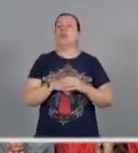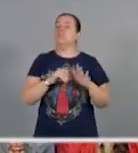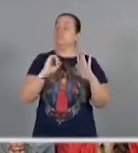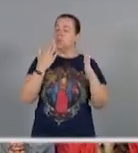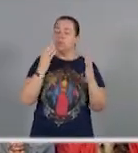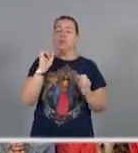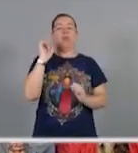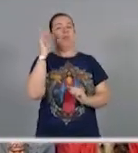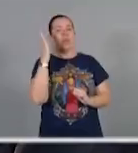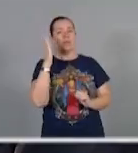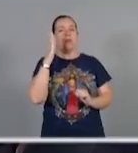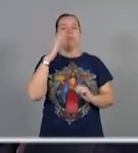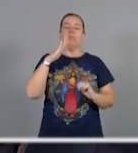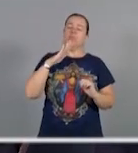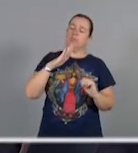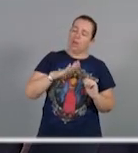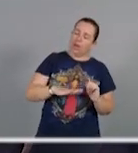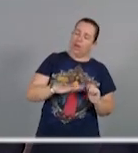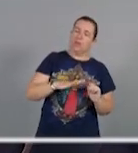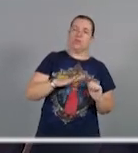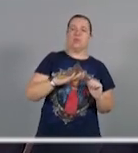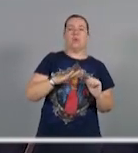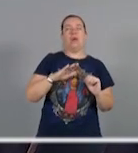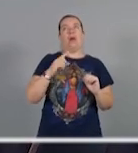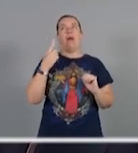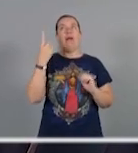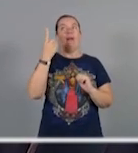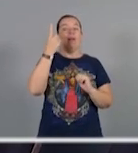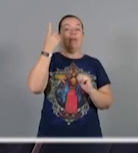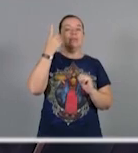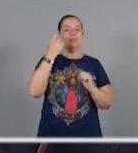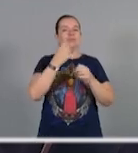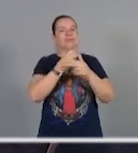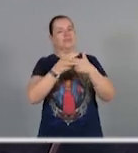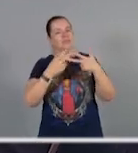Então o problema faz a vida vibrar. Eita!